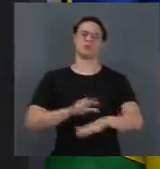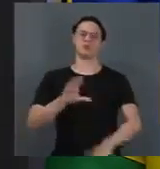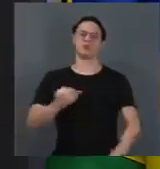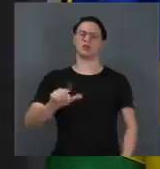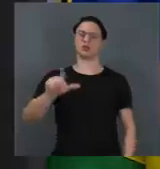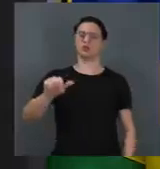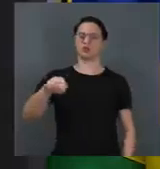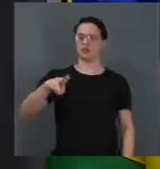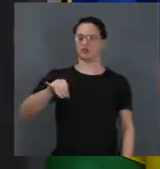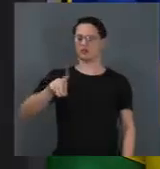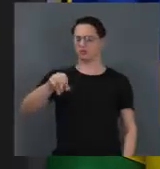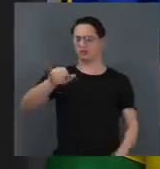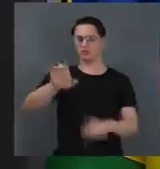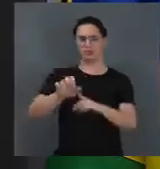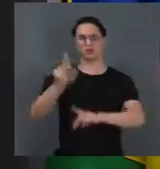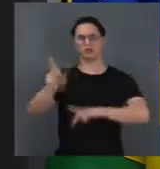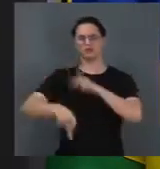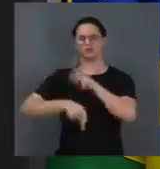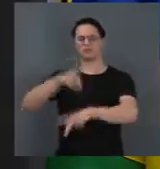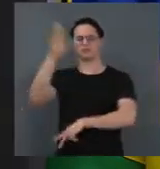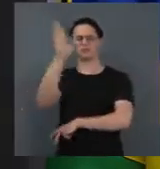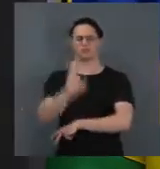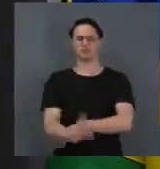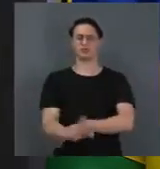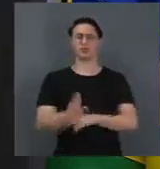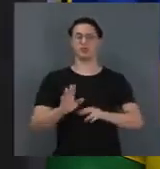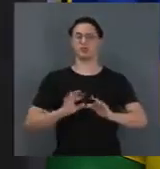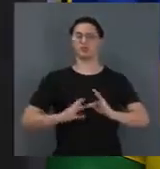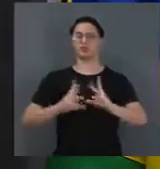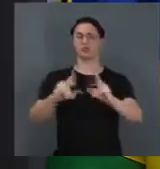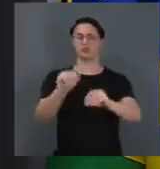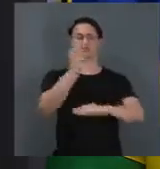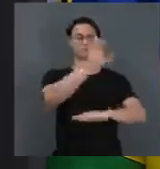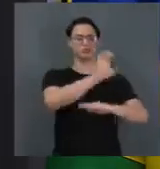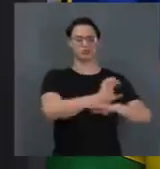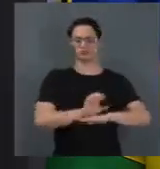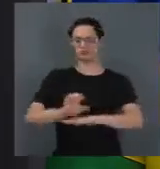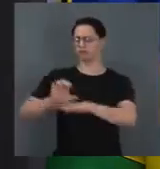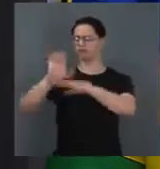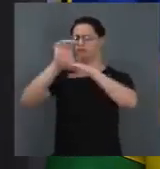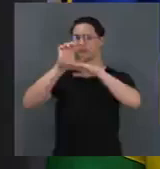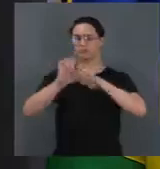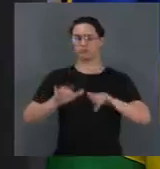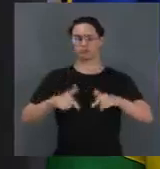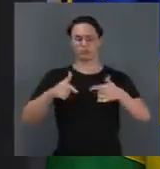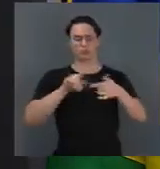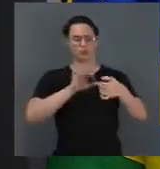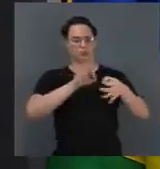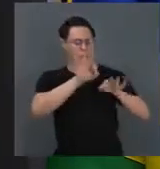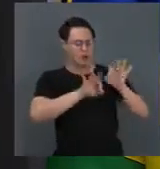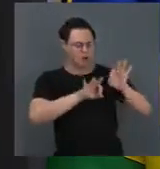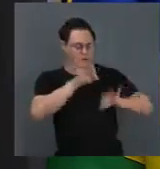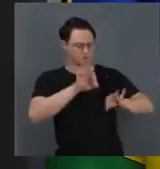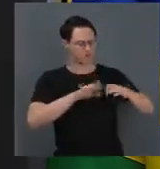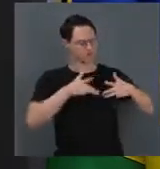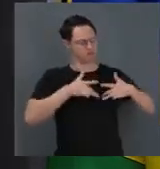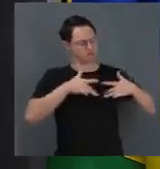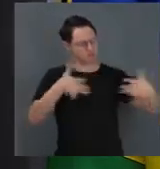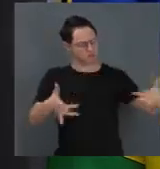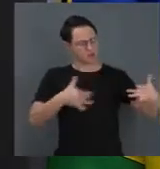calamidade em que brasileiros de praticamente todos os estados têm feito cotização, têm se